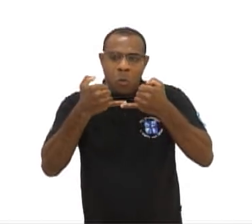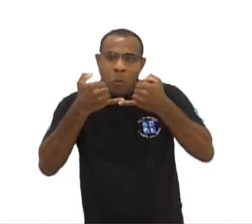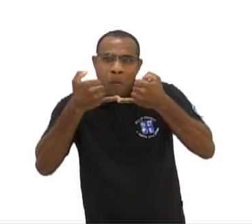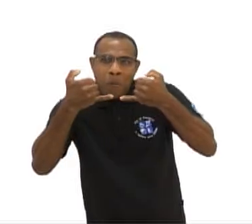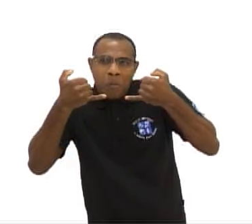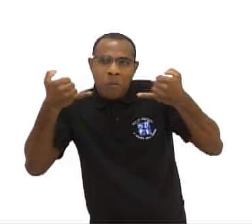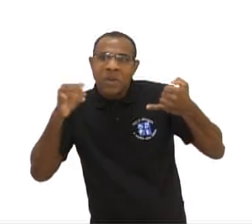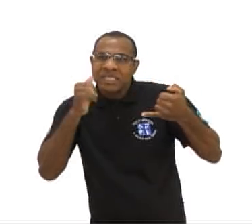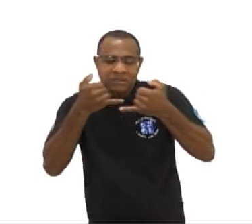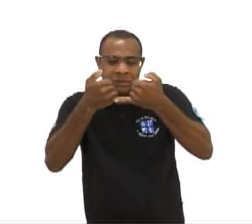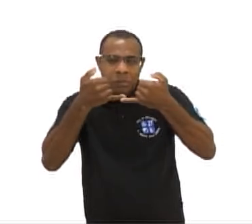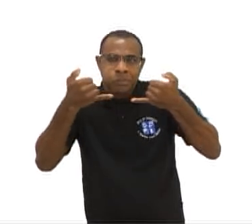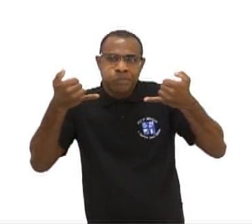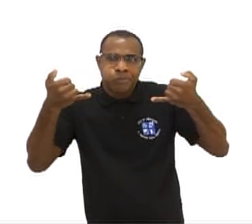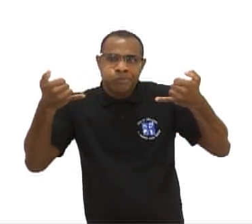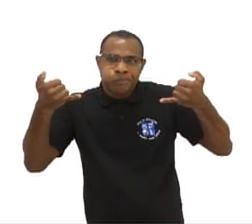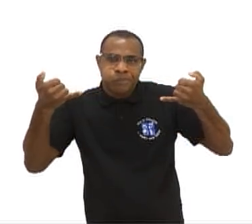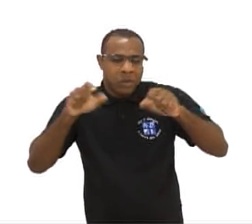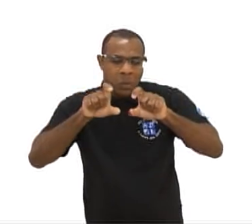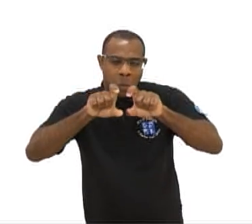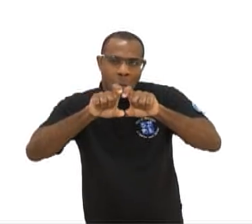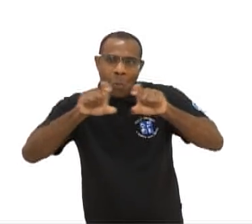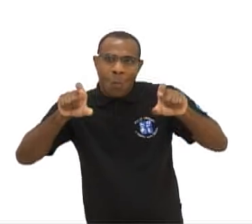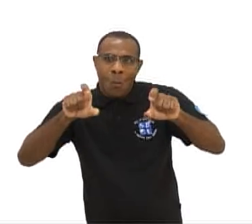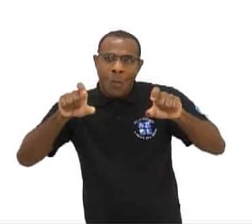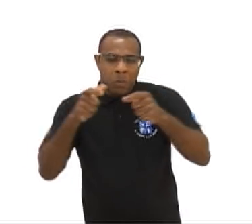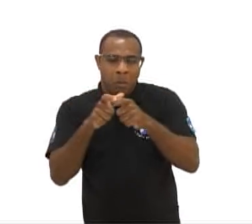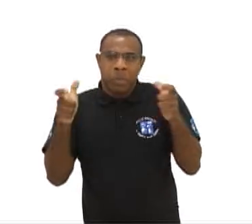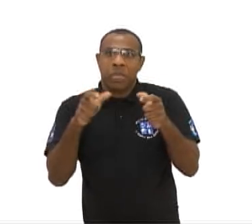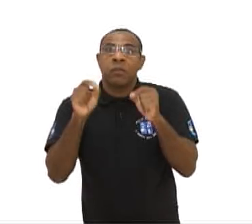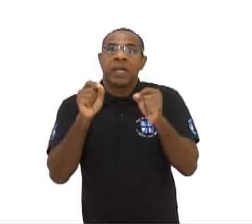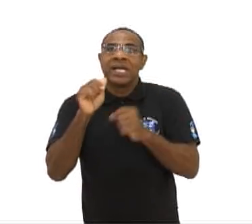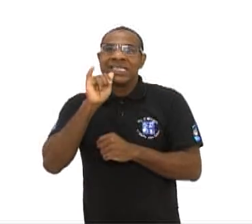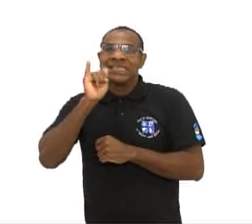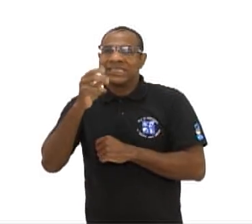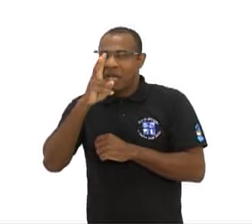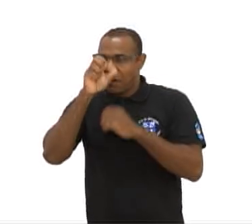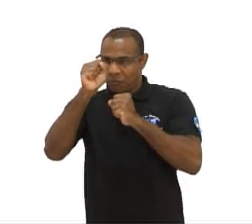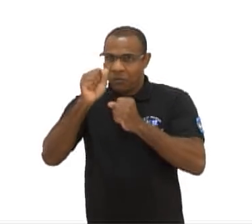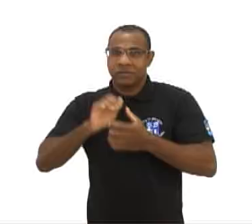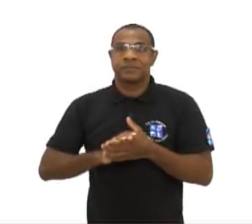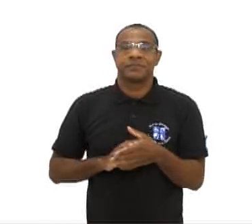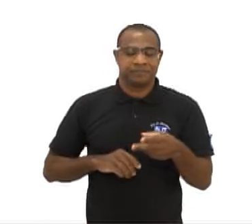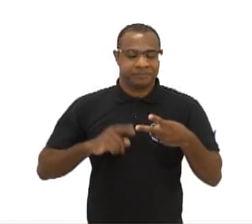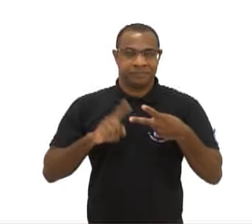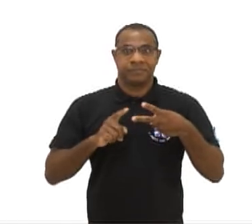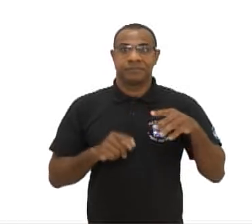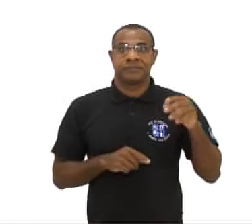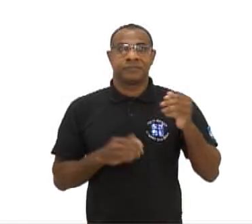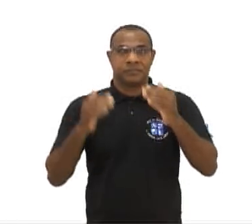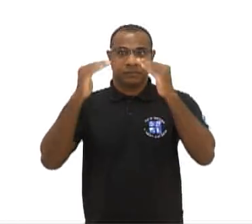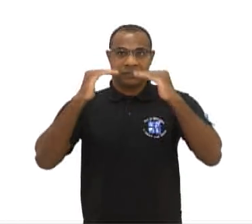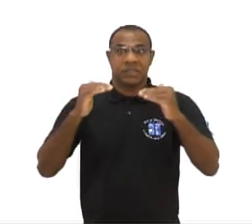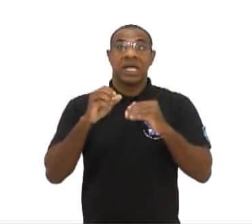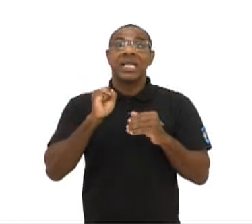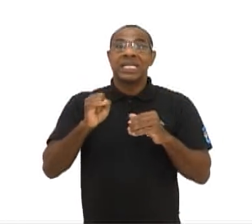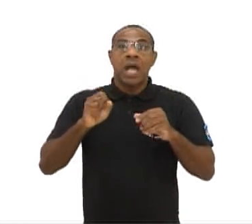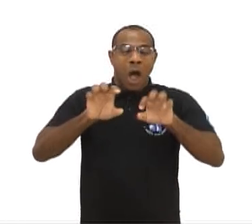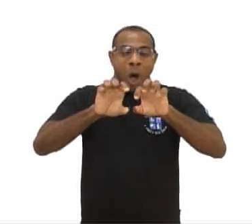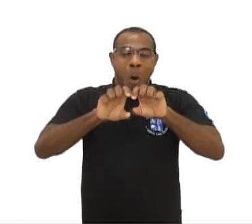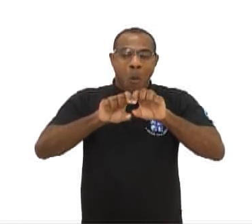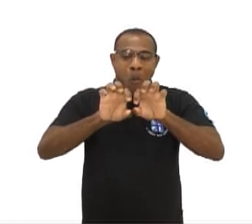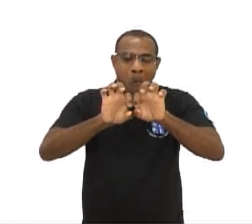é diretamente proporcional à resistência. Próxima. Se aumentarmos sua espessura, a